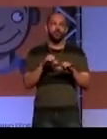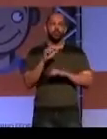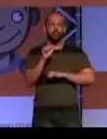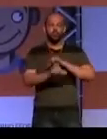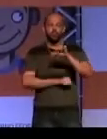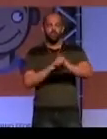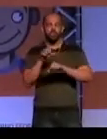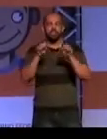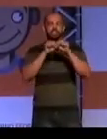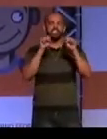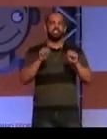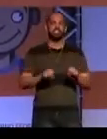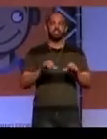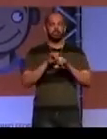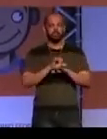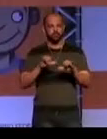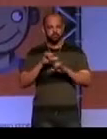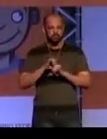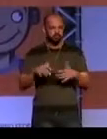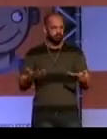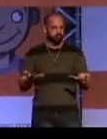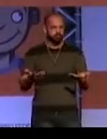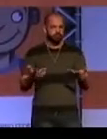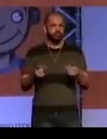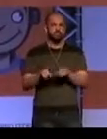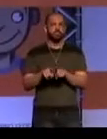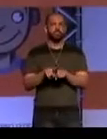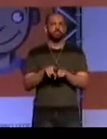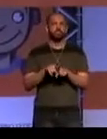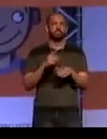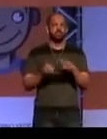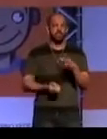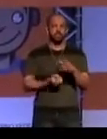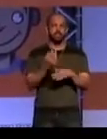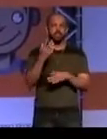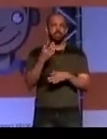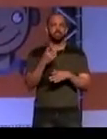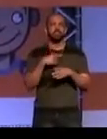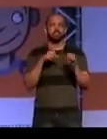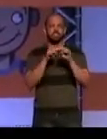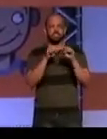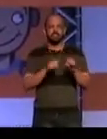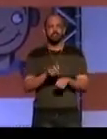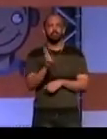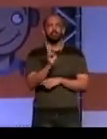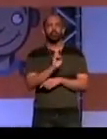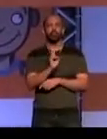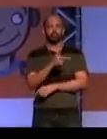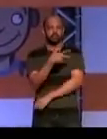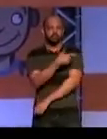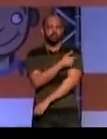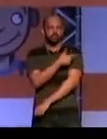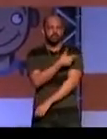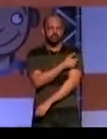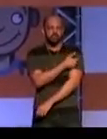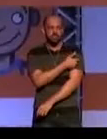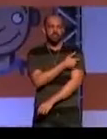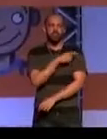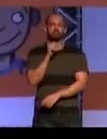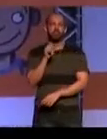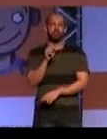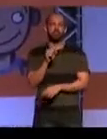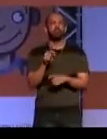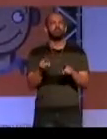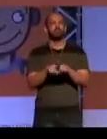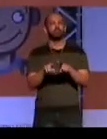mudança de sistema de informação, que é a introdução do sistema nominal de vacinação está revelando